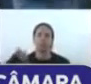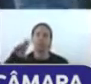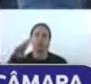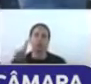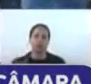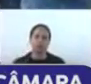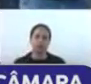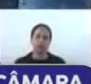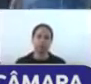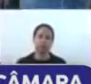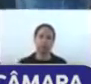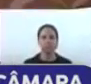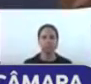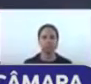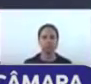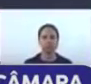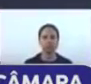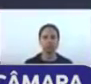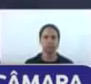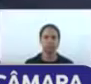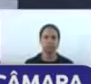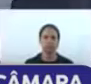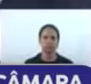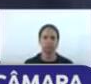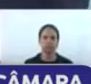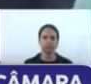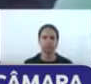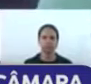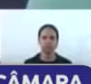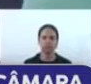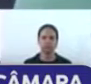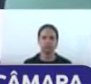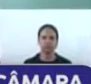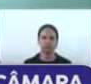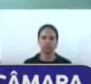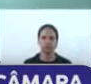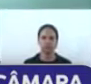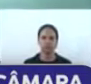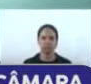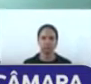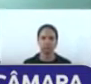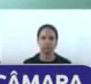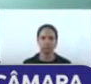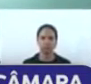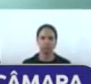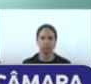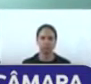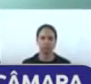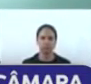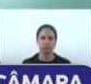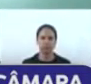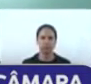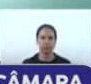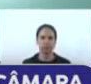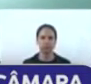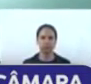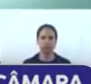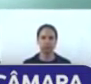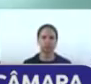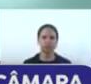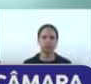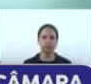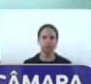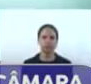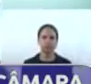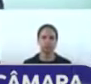cidadão uberlandense. No ato, o presidente da Câmara, Sérgio do Bom Preço, reconheceu com o diploma de